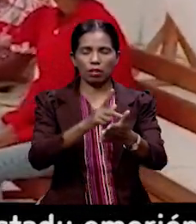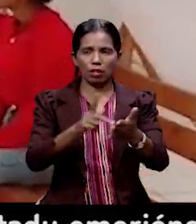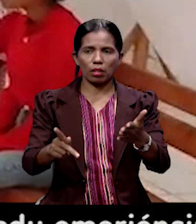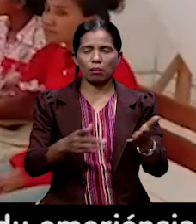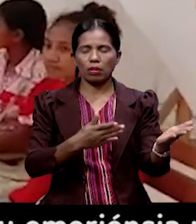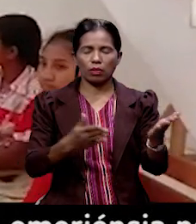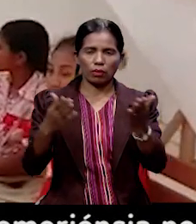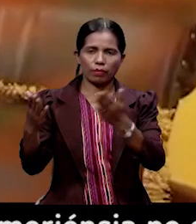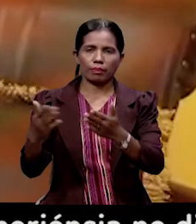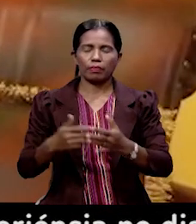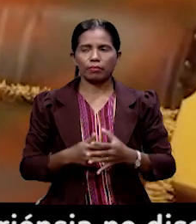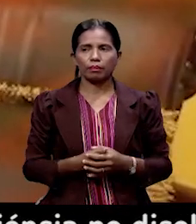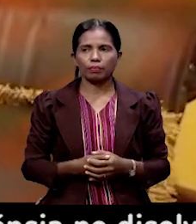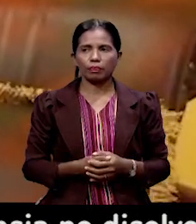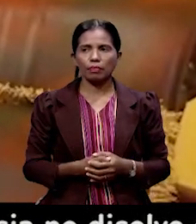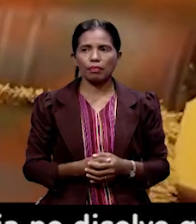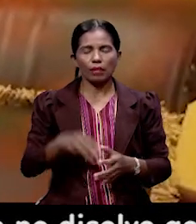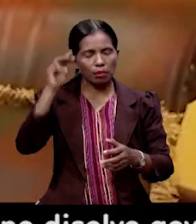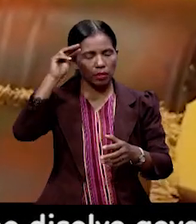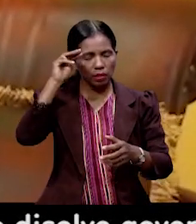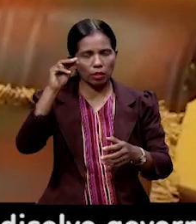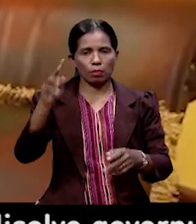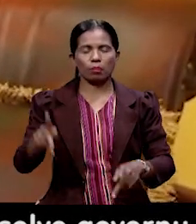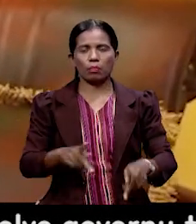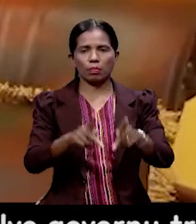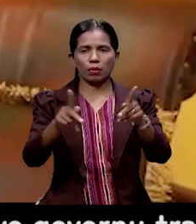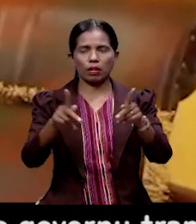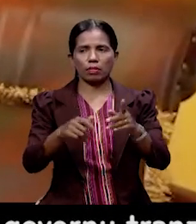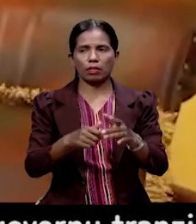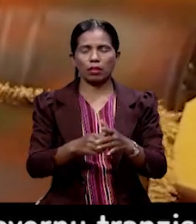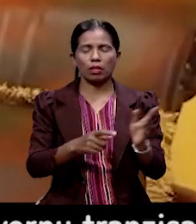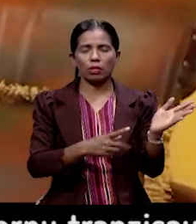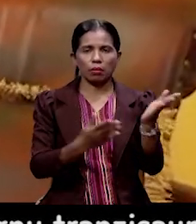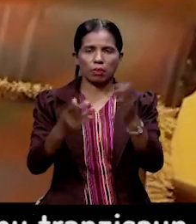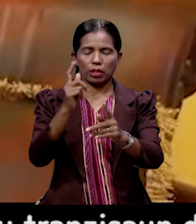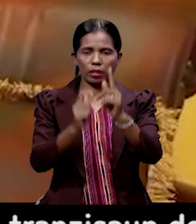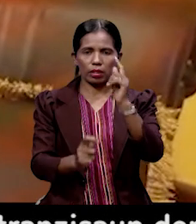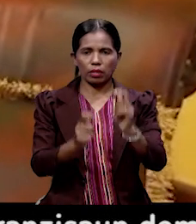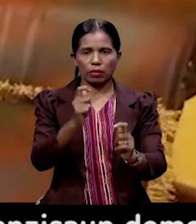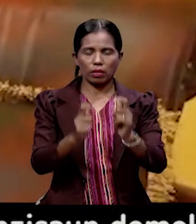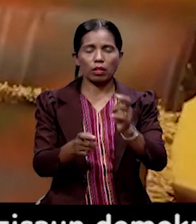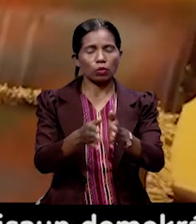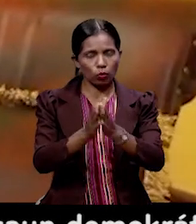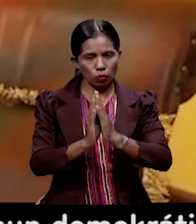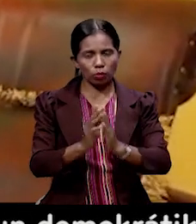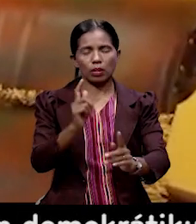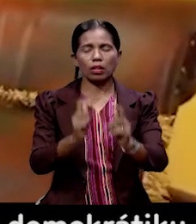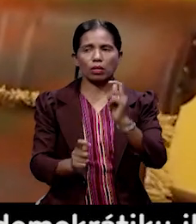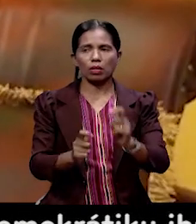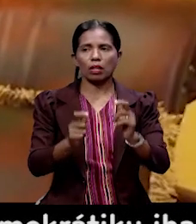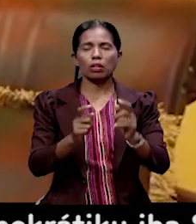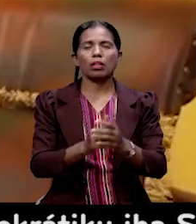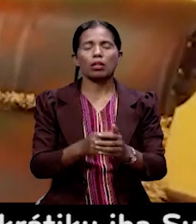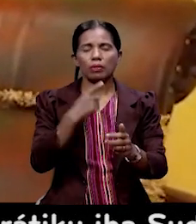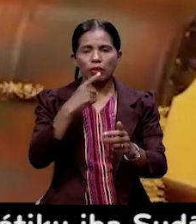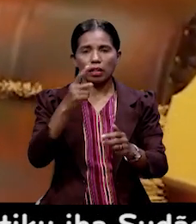arguido. I alegação ne mos Ministério Público alega ba ia tribunal kata kusu ba tribunal atu condena